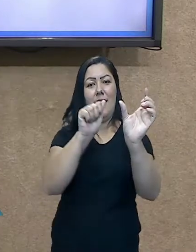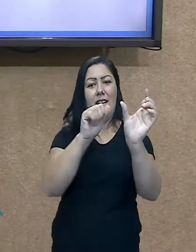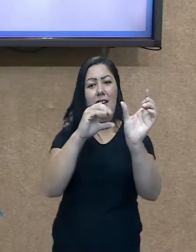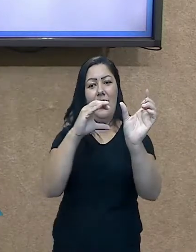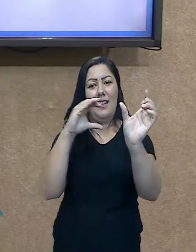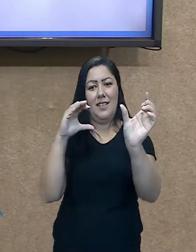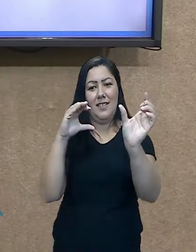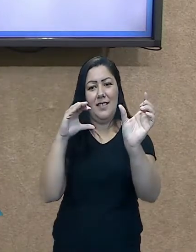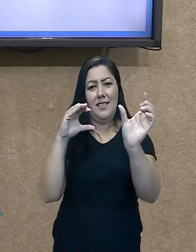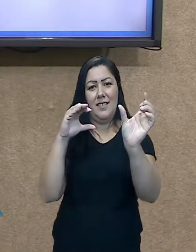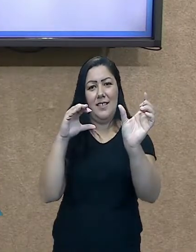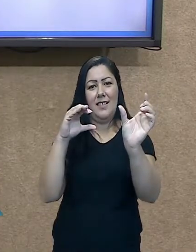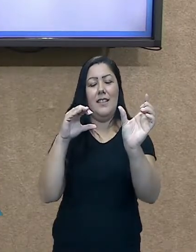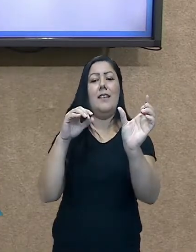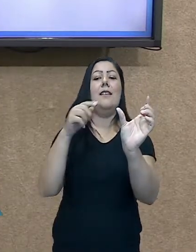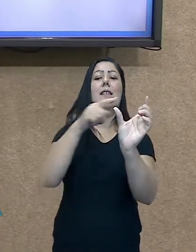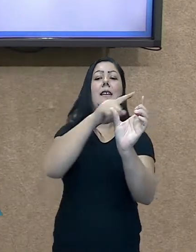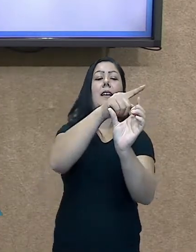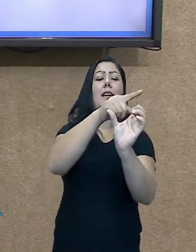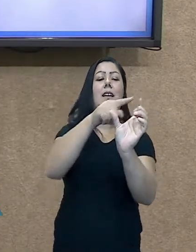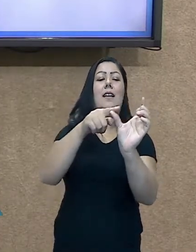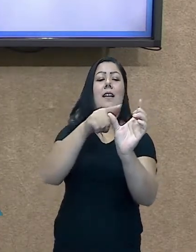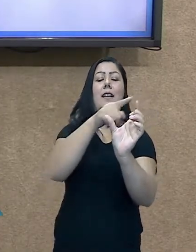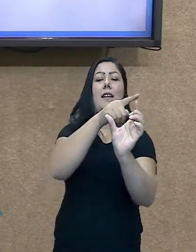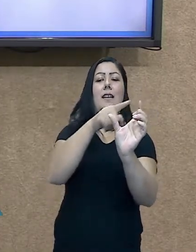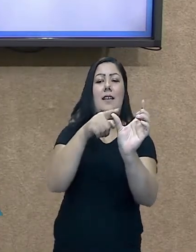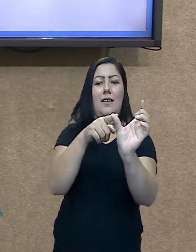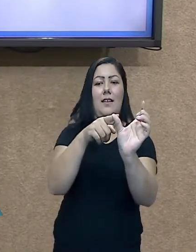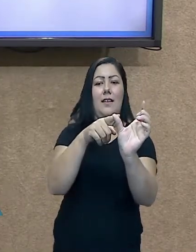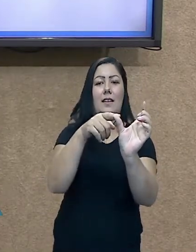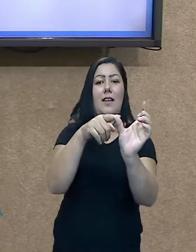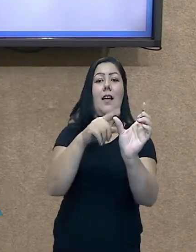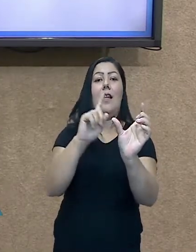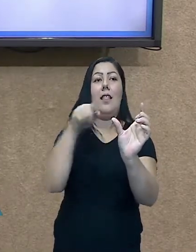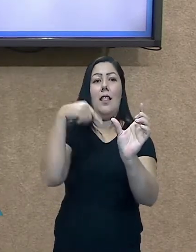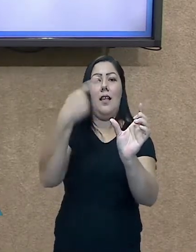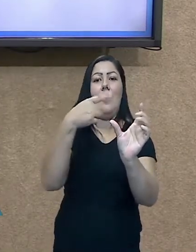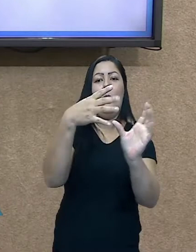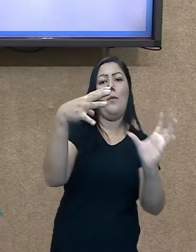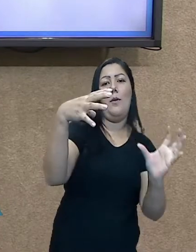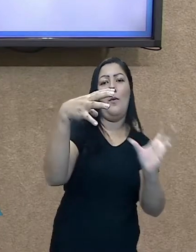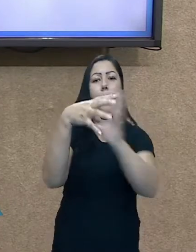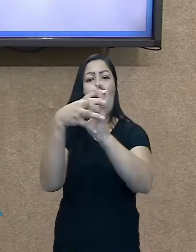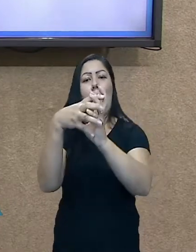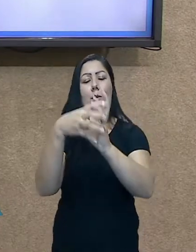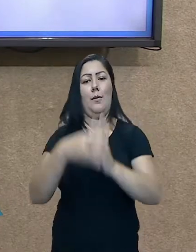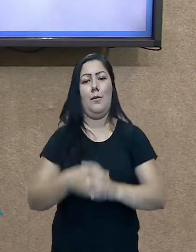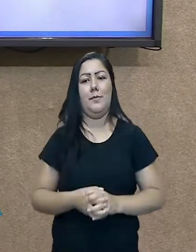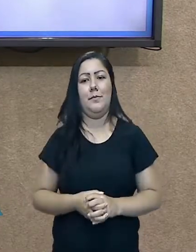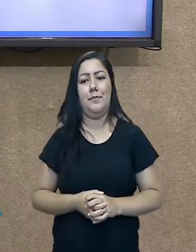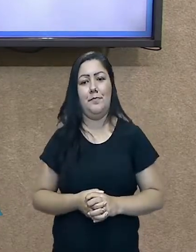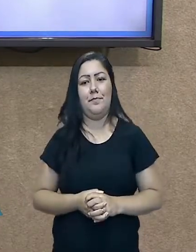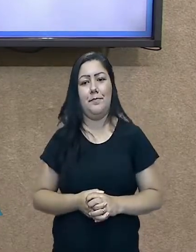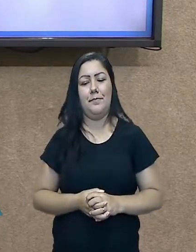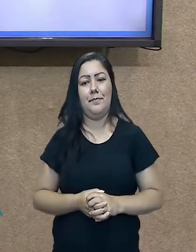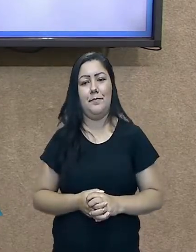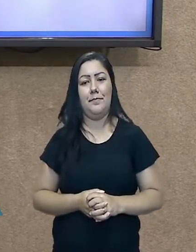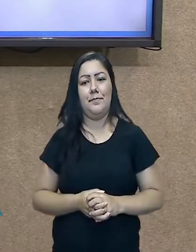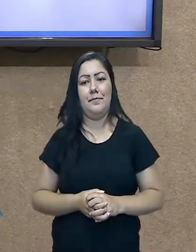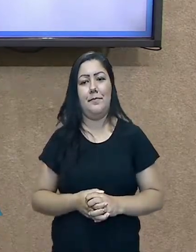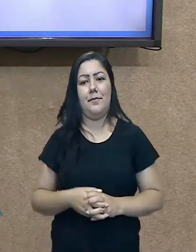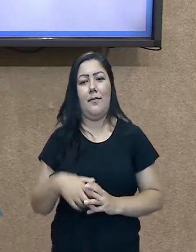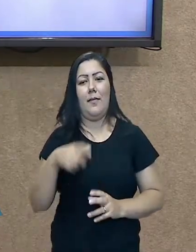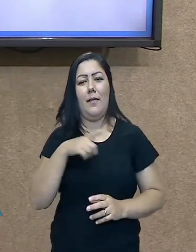formação desse território ao longo de muitos anos, tá? Tem toda uma